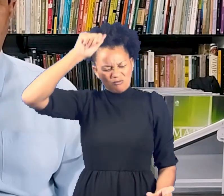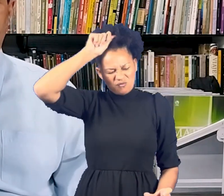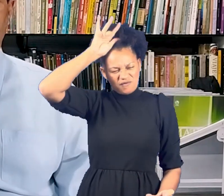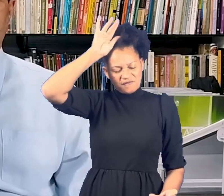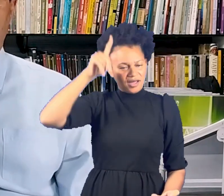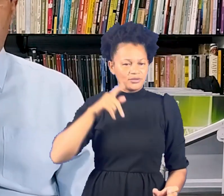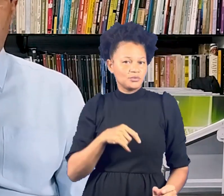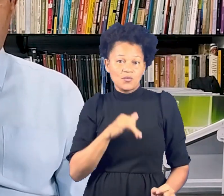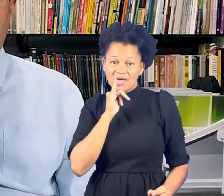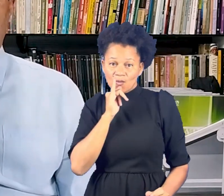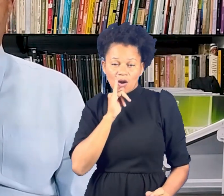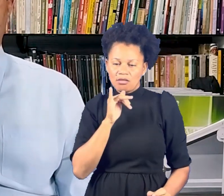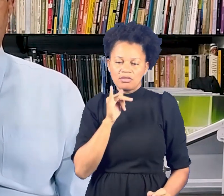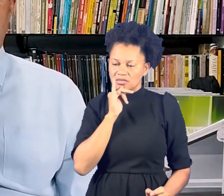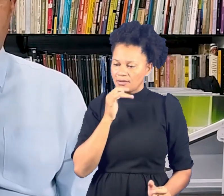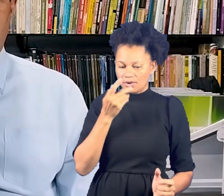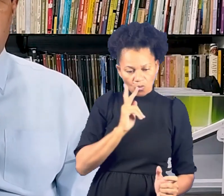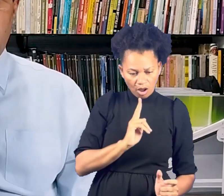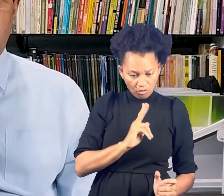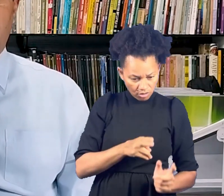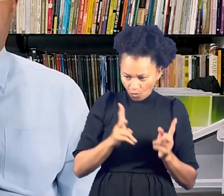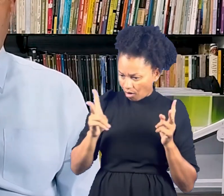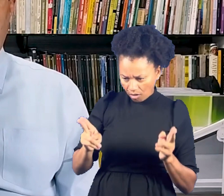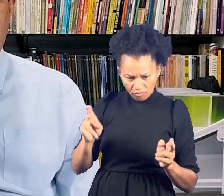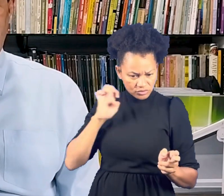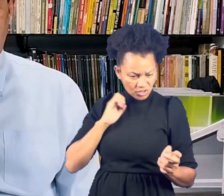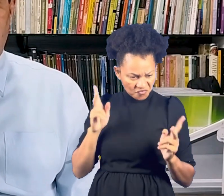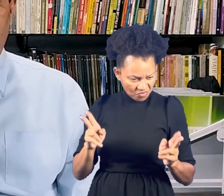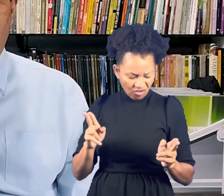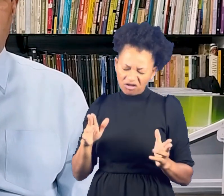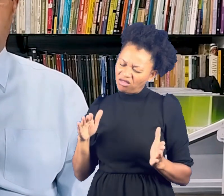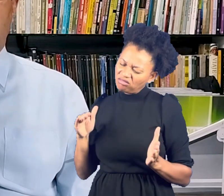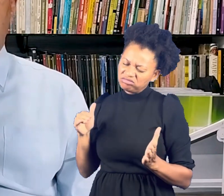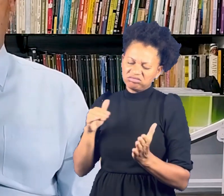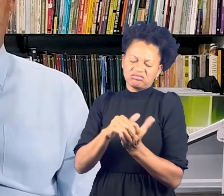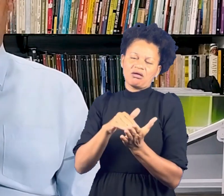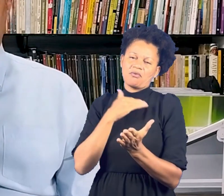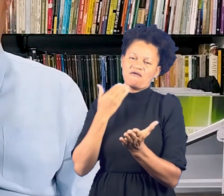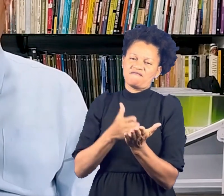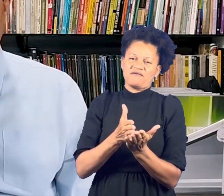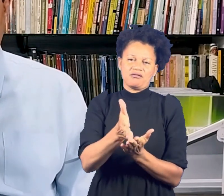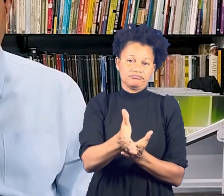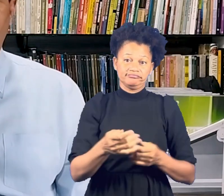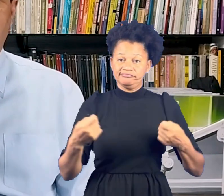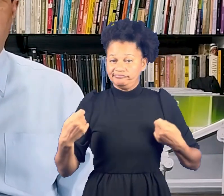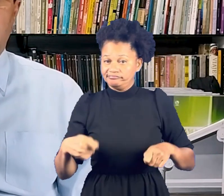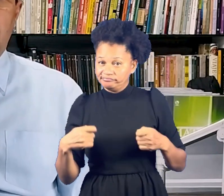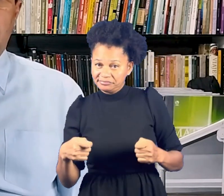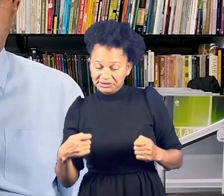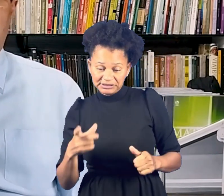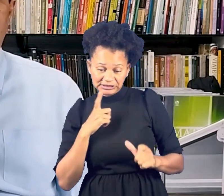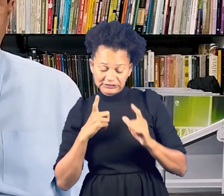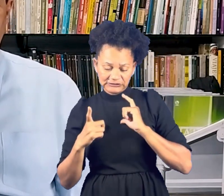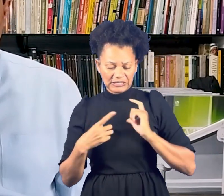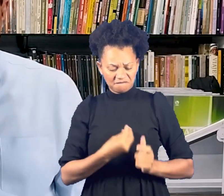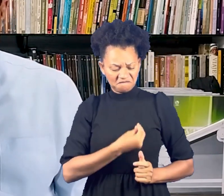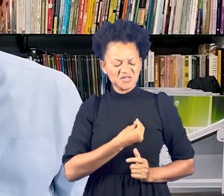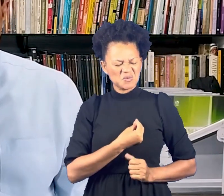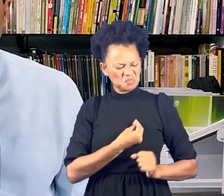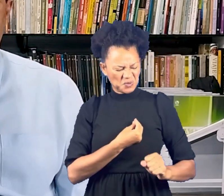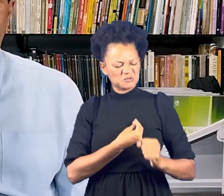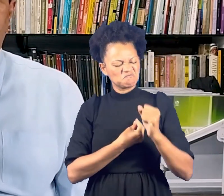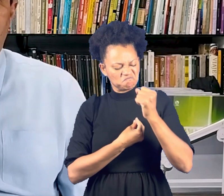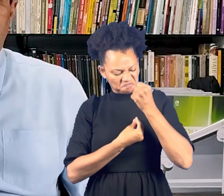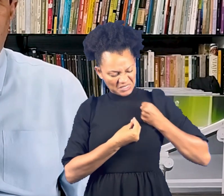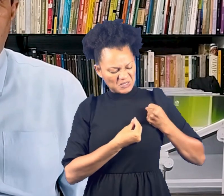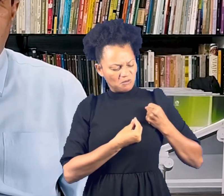como Estevão, ele permanece fiel até a morte. Se preciso for, ele dá a sua